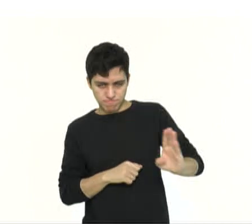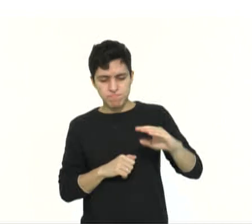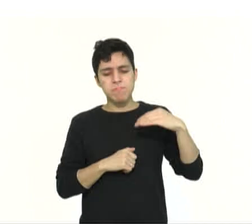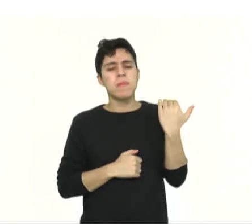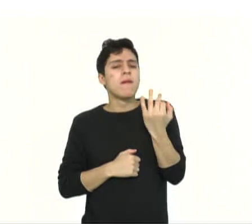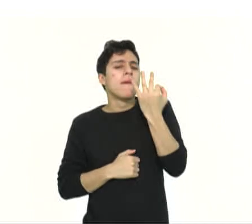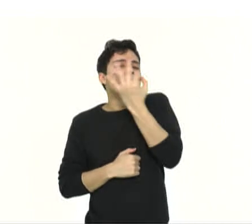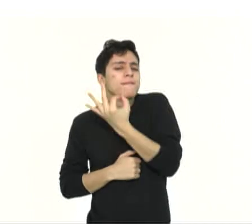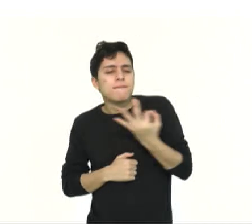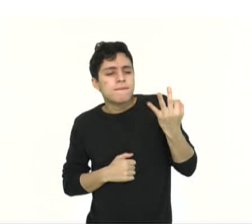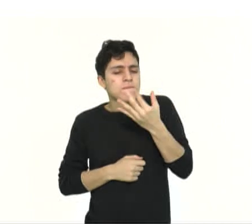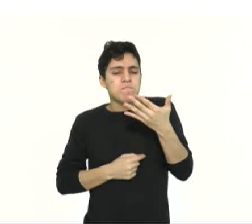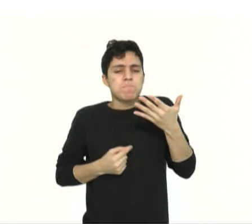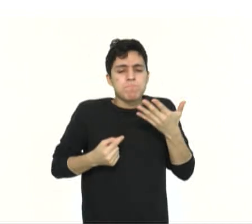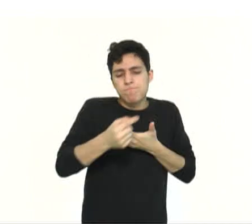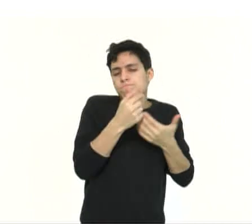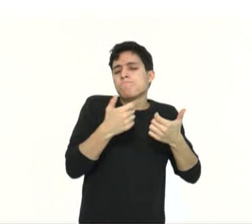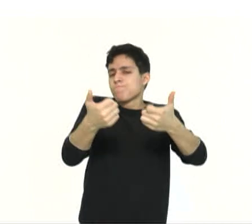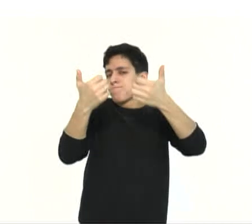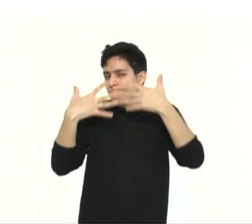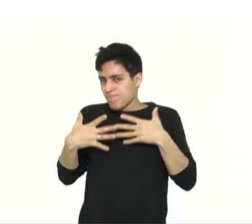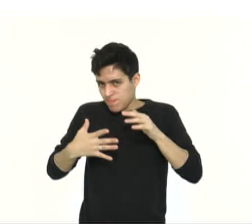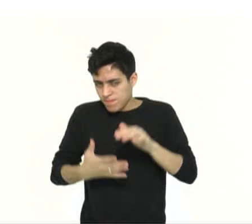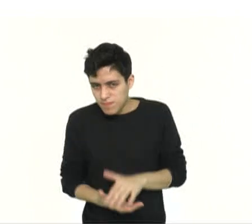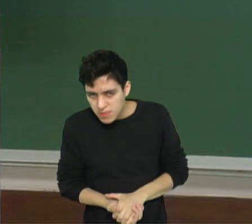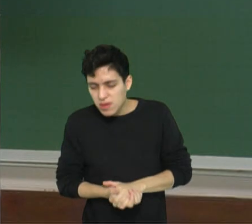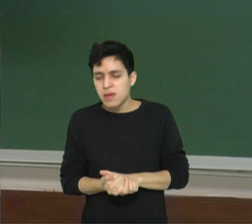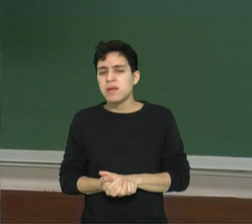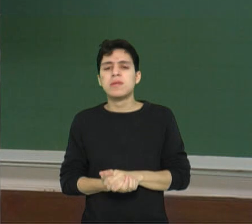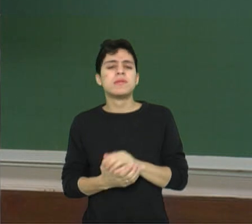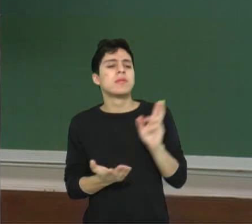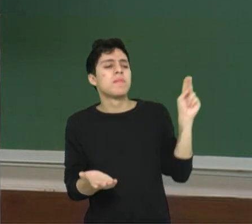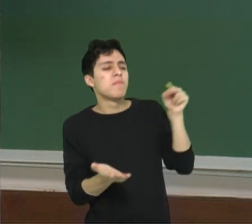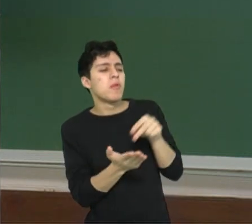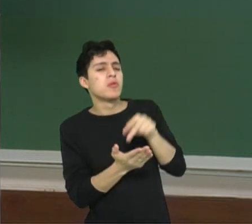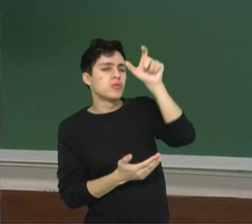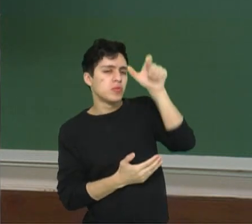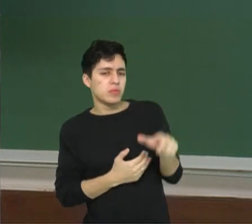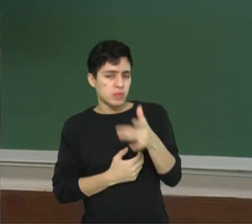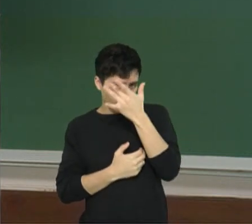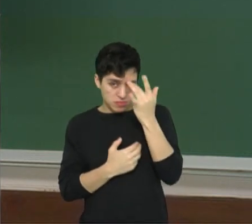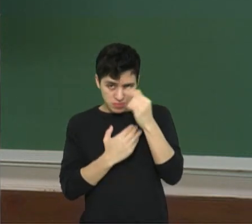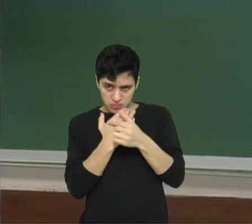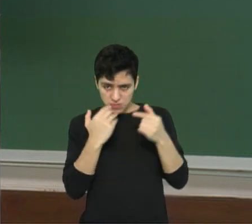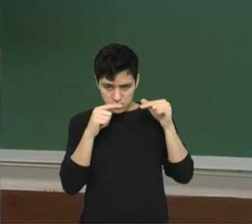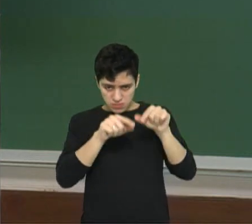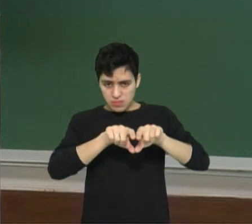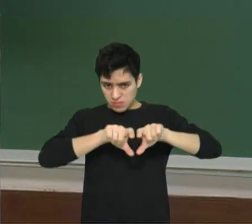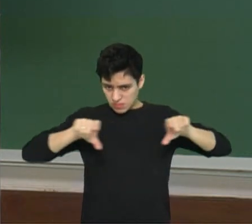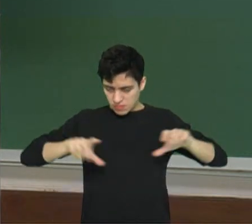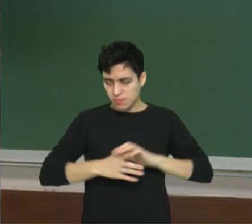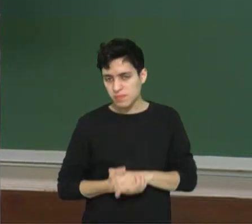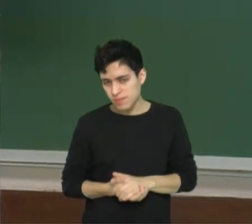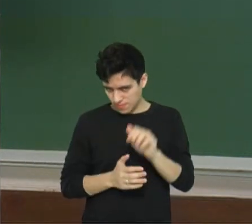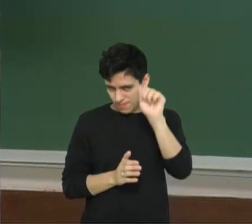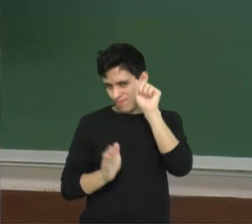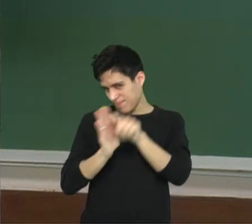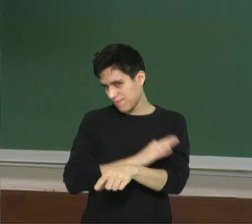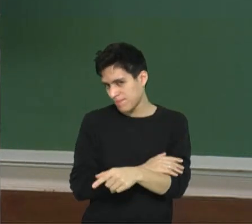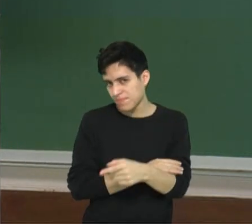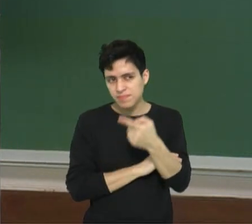fato do celular possibilitar pesquisas que antes eram realizadas em computadores com internet ou em livros de